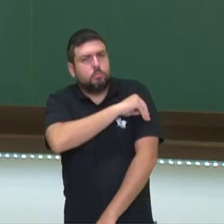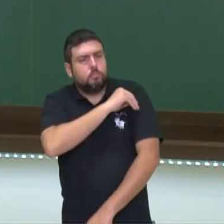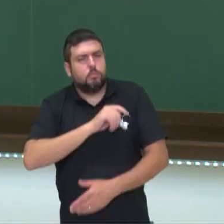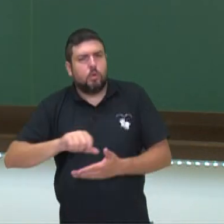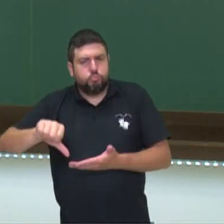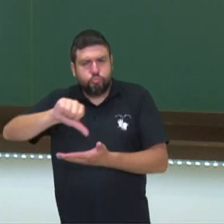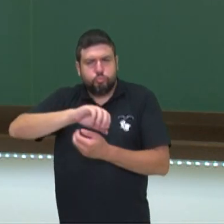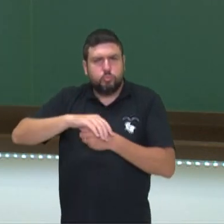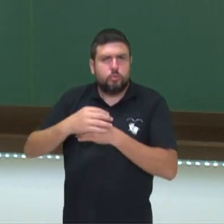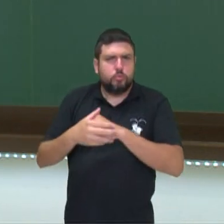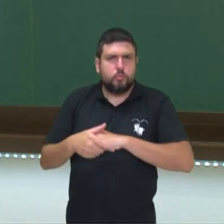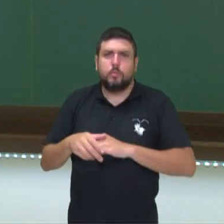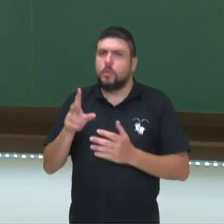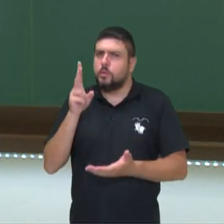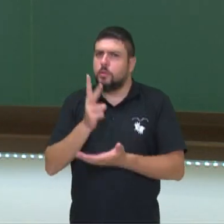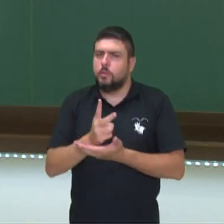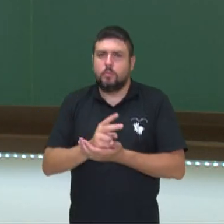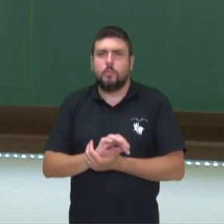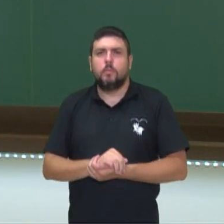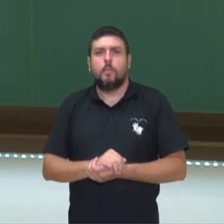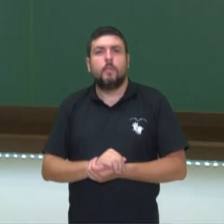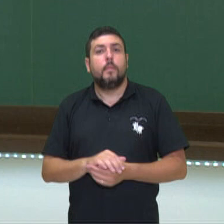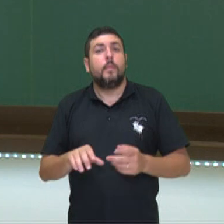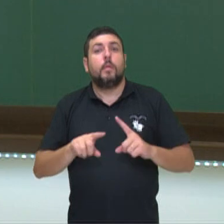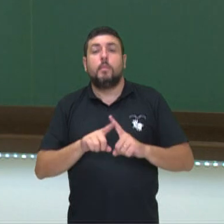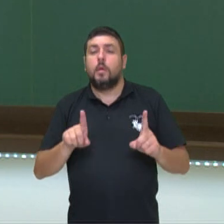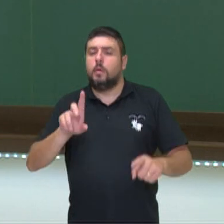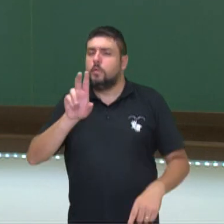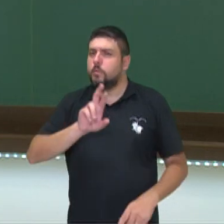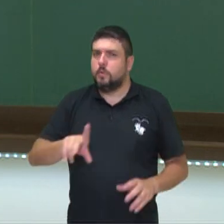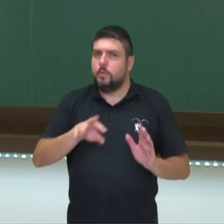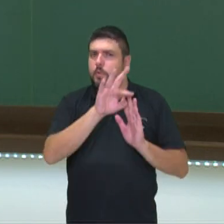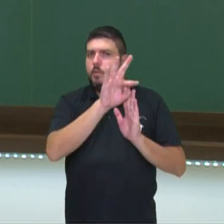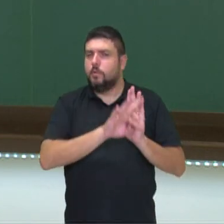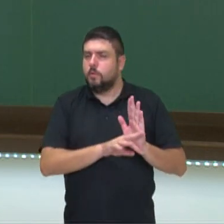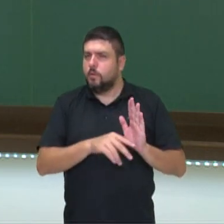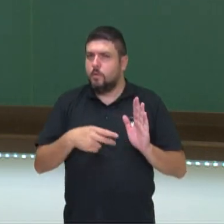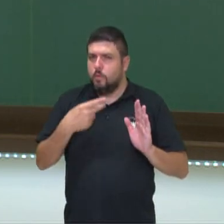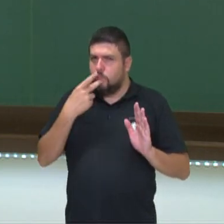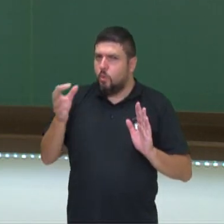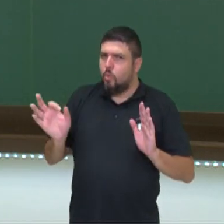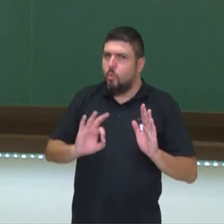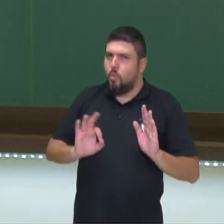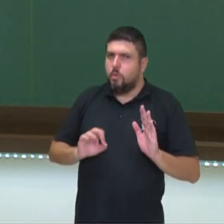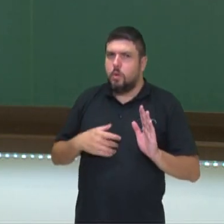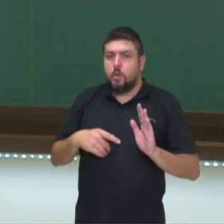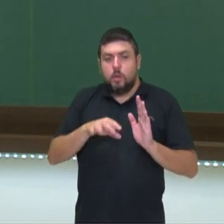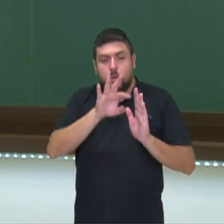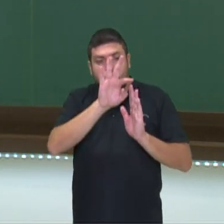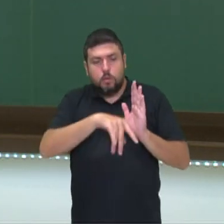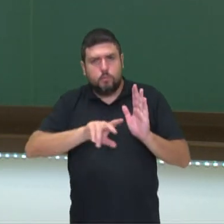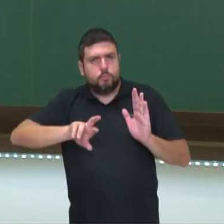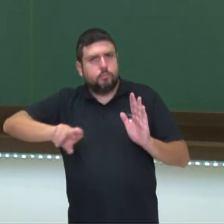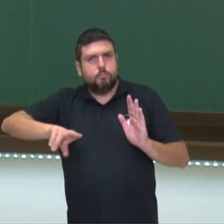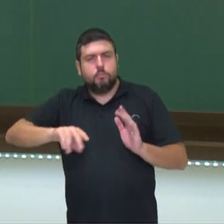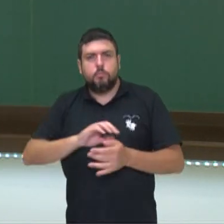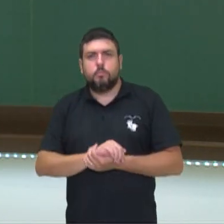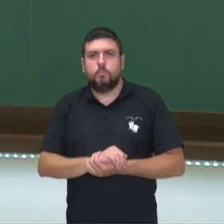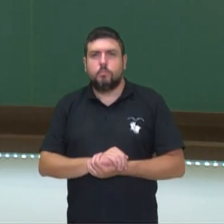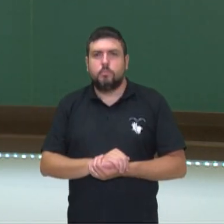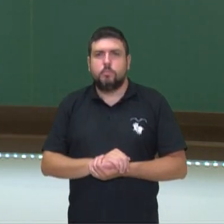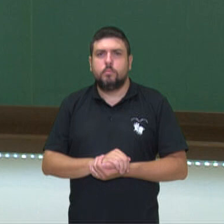tem que ter em todos os lugares. Mas não é isso que o texto diz. E o texto diz para nós que paciente e assistente devem